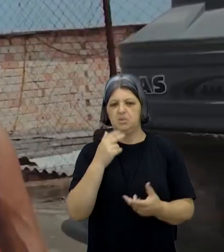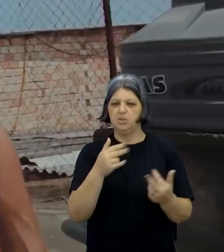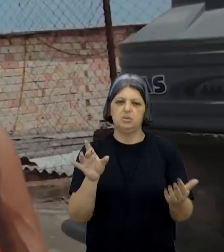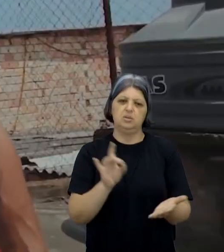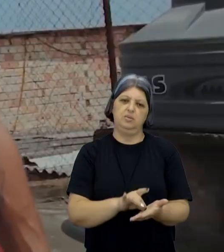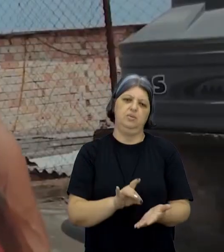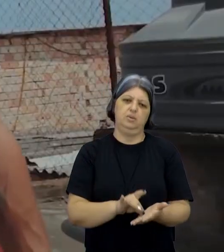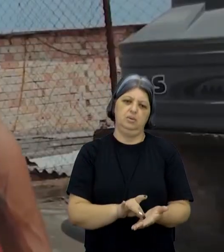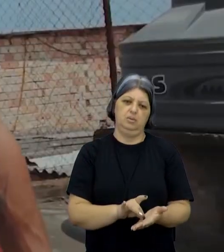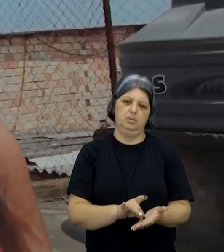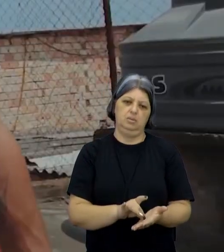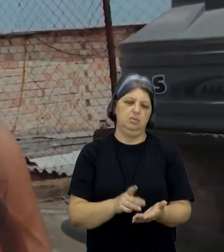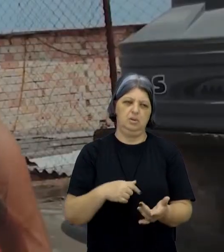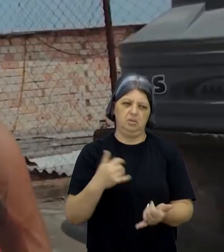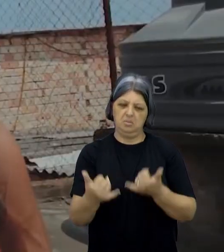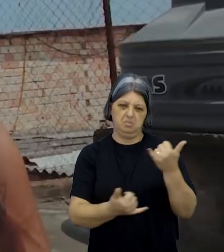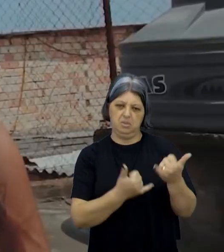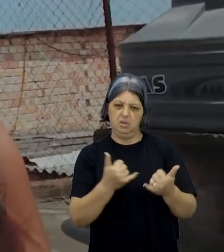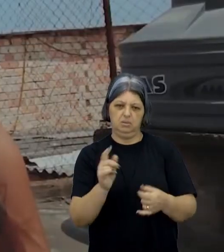Vejo como é, não brinco.